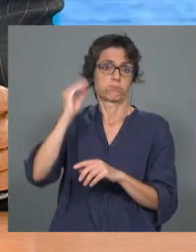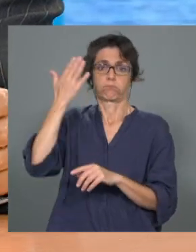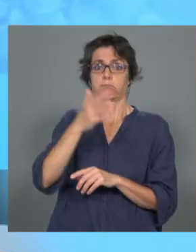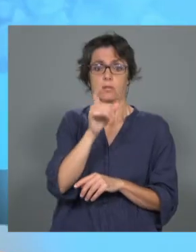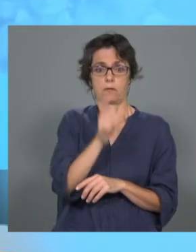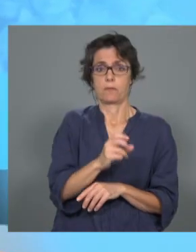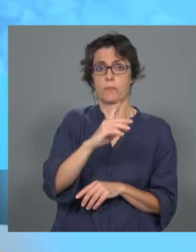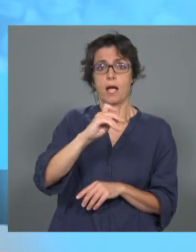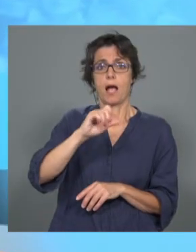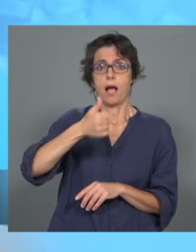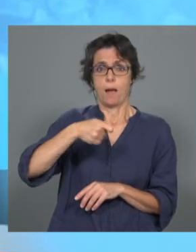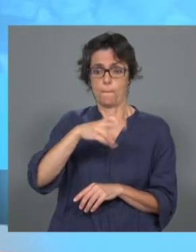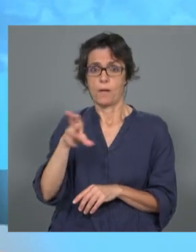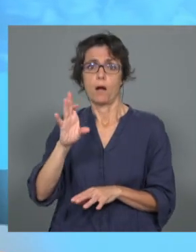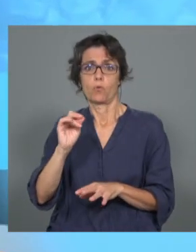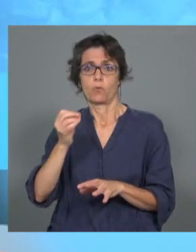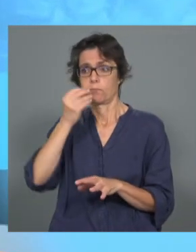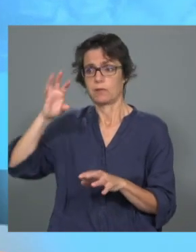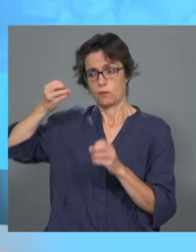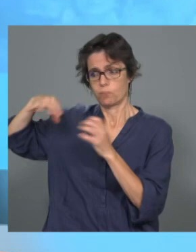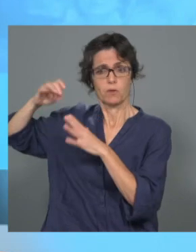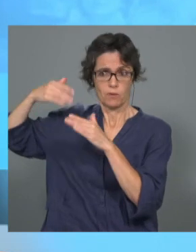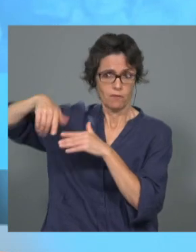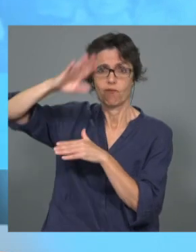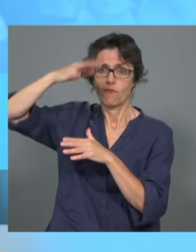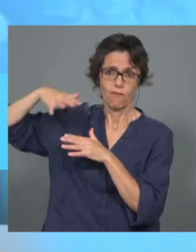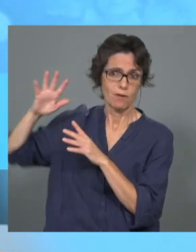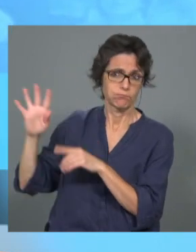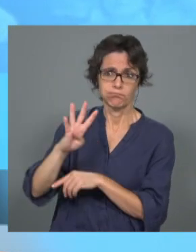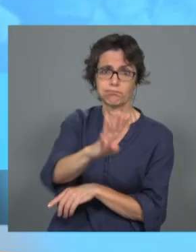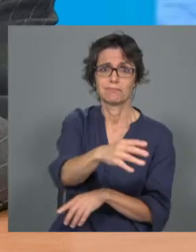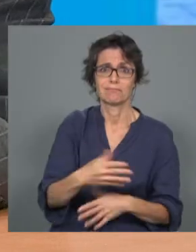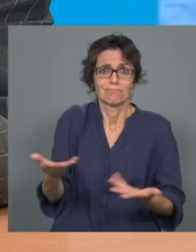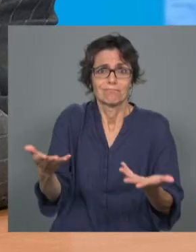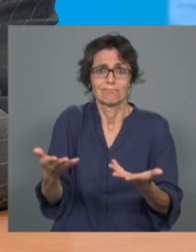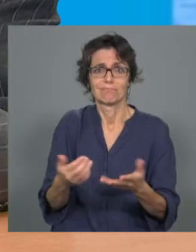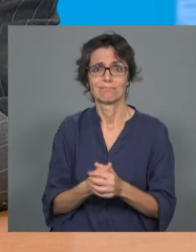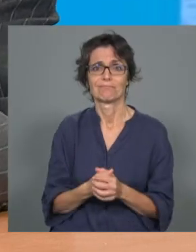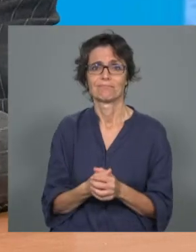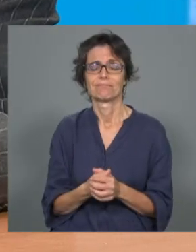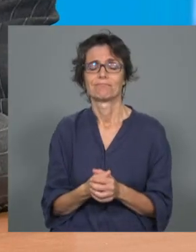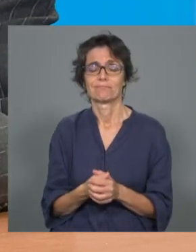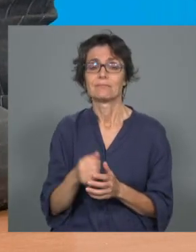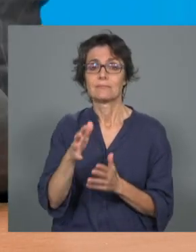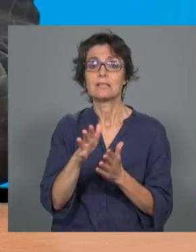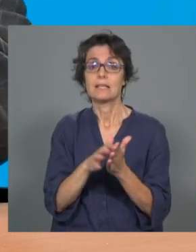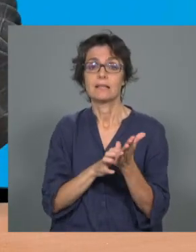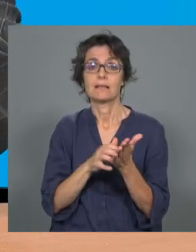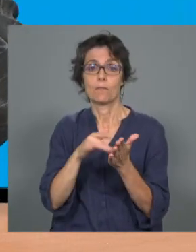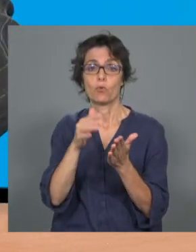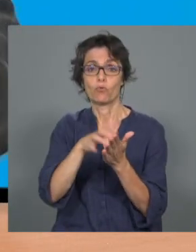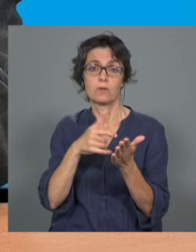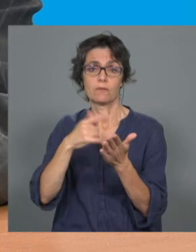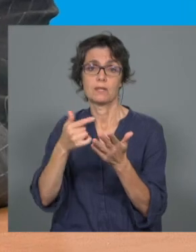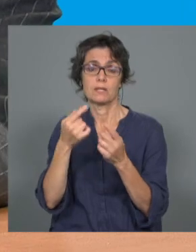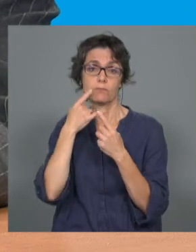põe-te. E podemos ir depois, desde logo, à primeira leitura do livro dos Reis, exatamente. Onde se retoma, onde se repete, melhor. Onde se